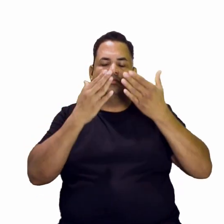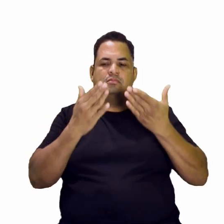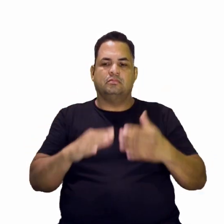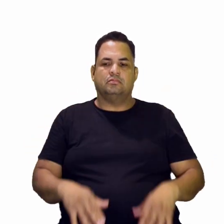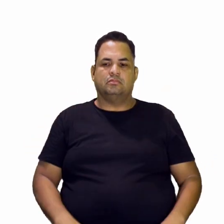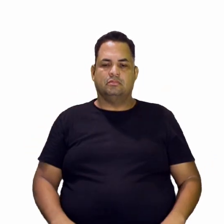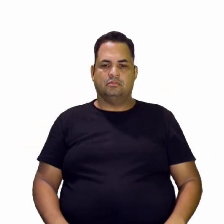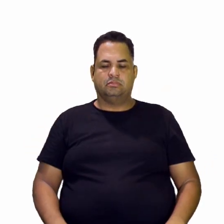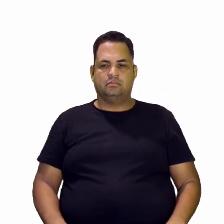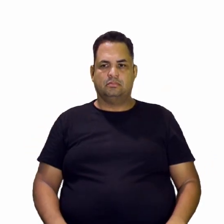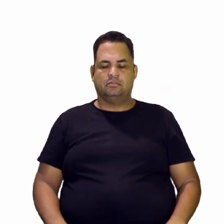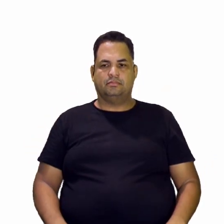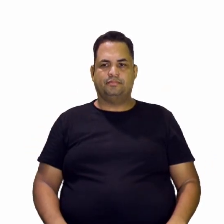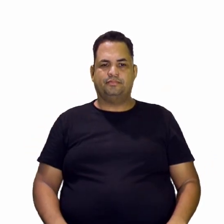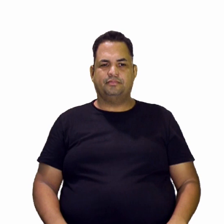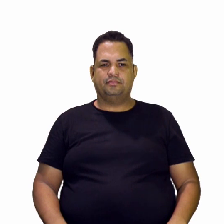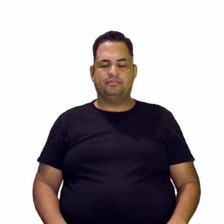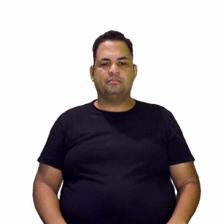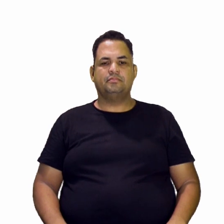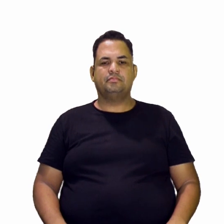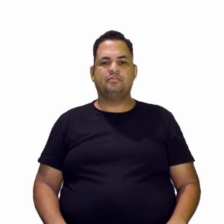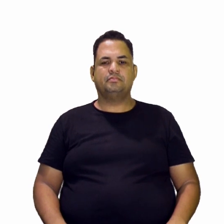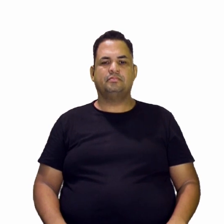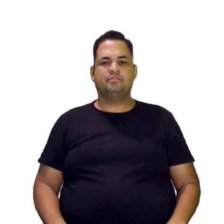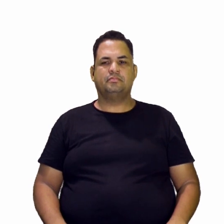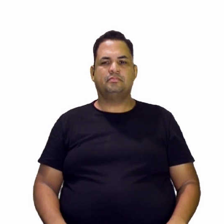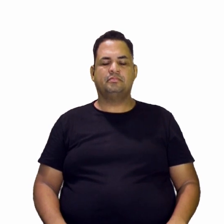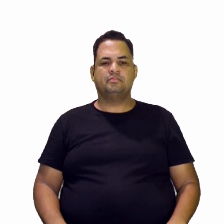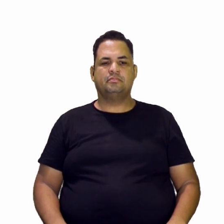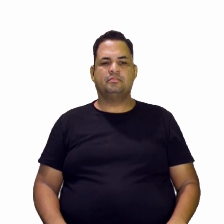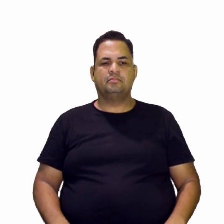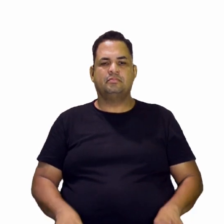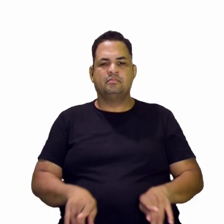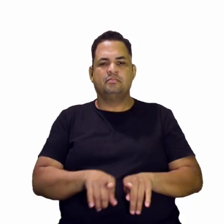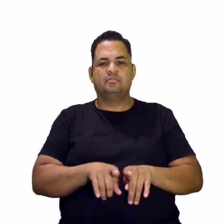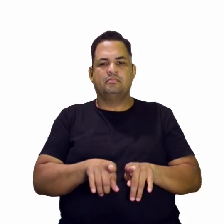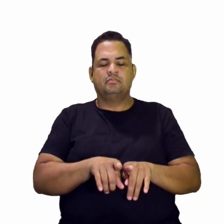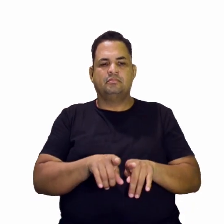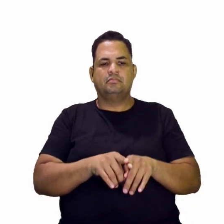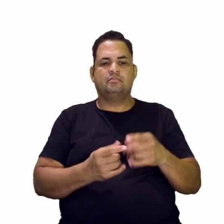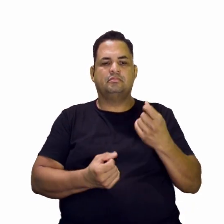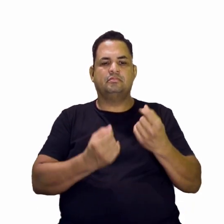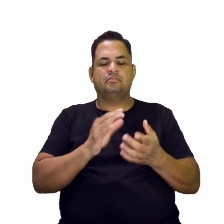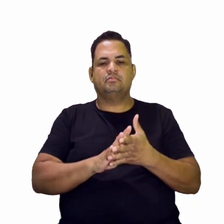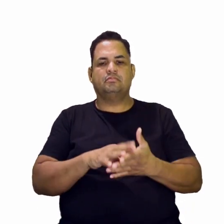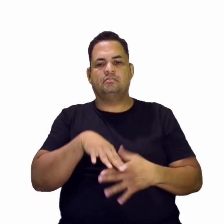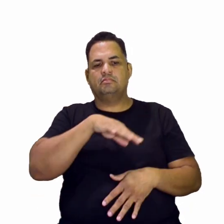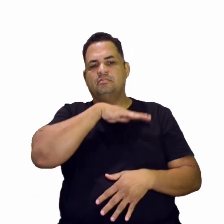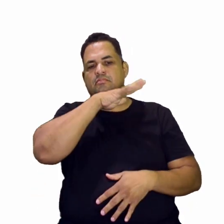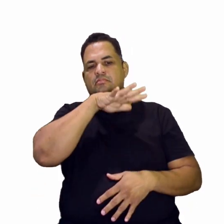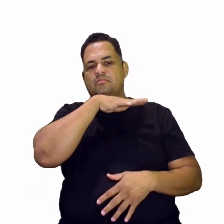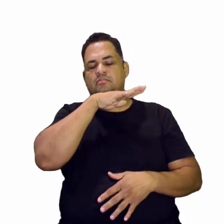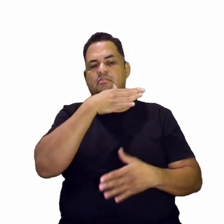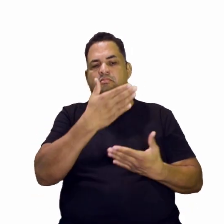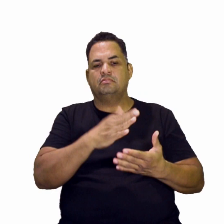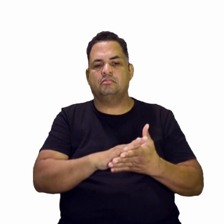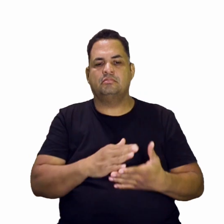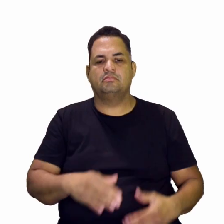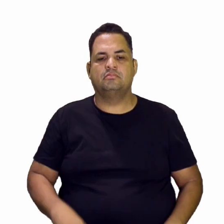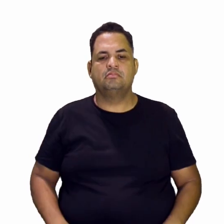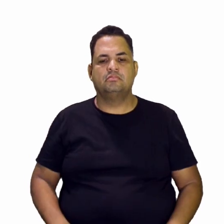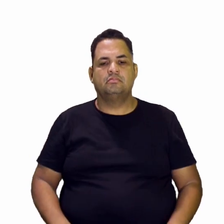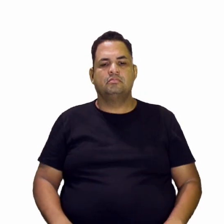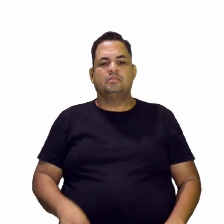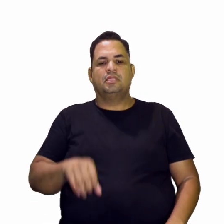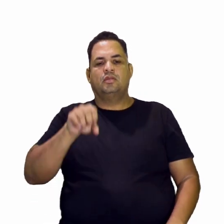diurnas. Certinho? Vamos lá. E também nós vamos ter alguns animais, né, com